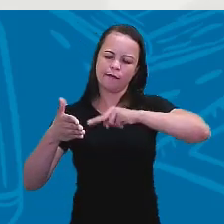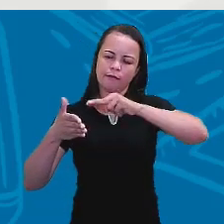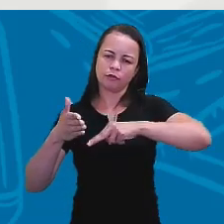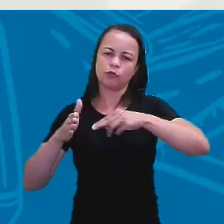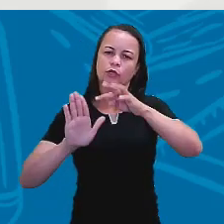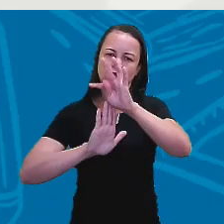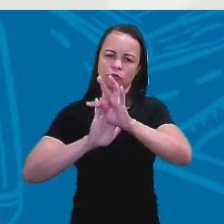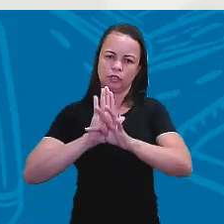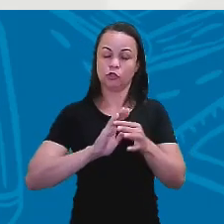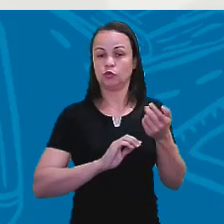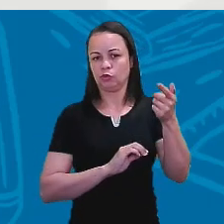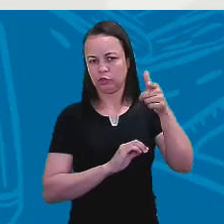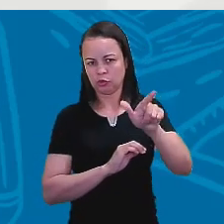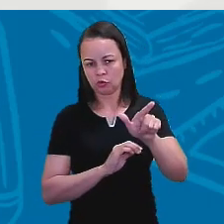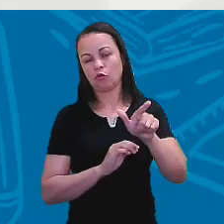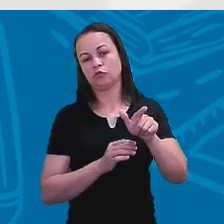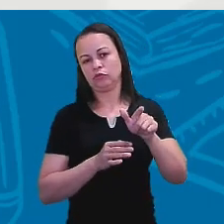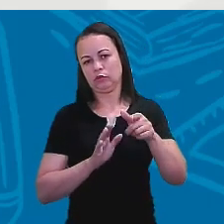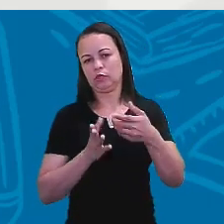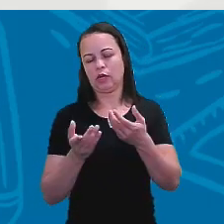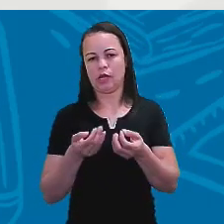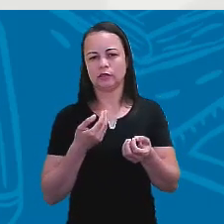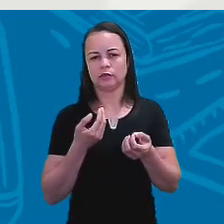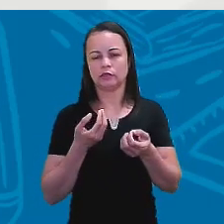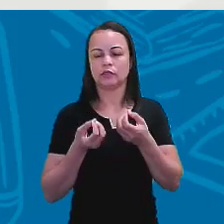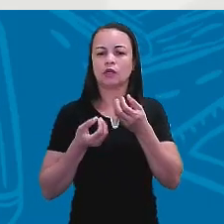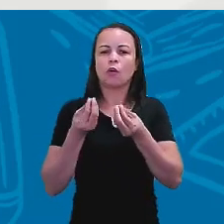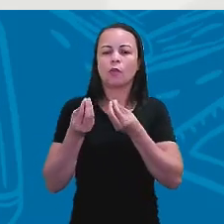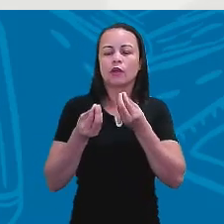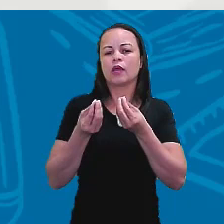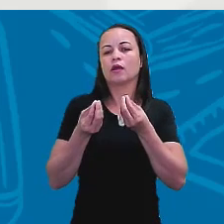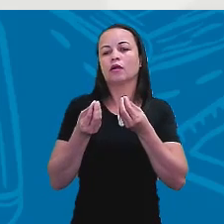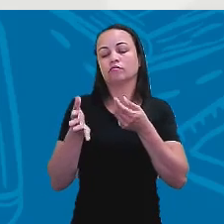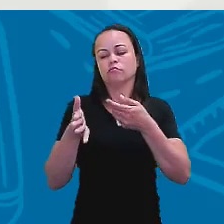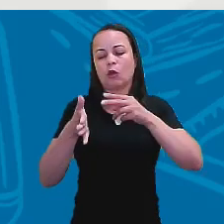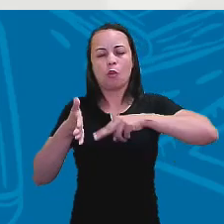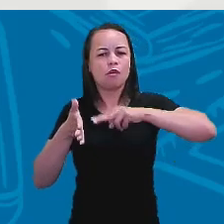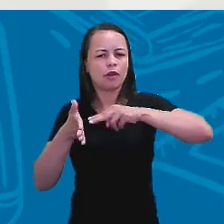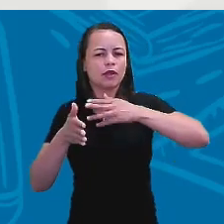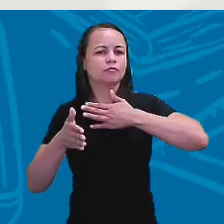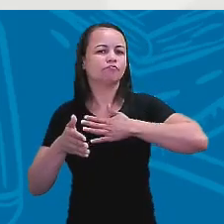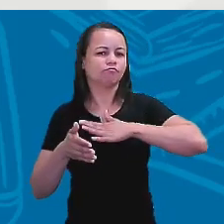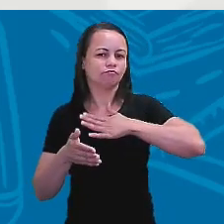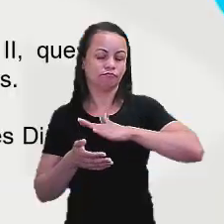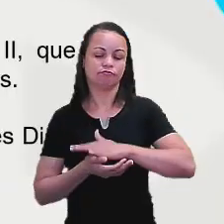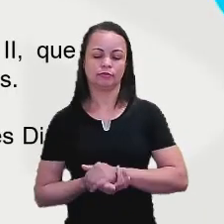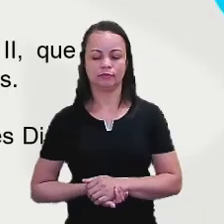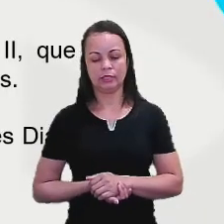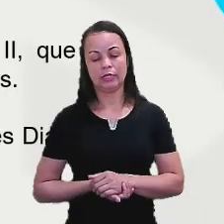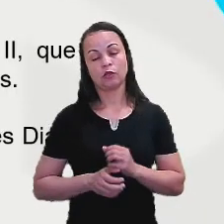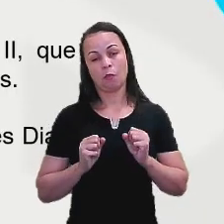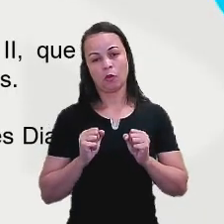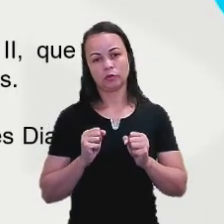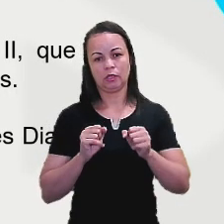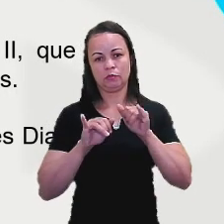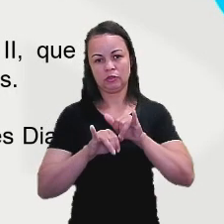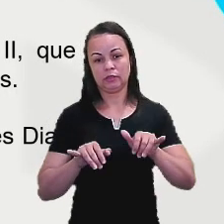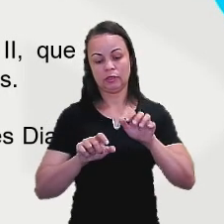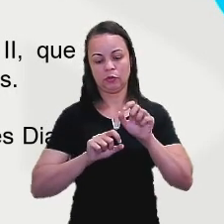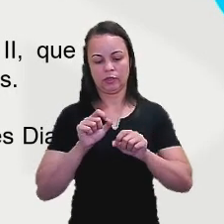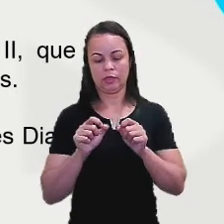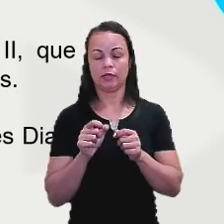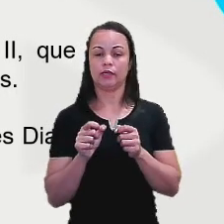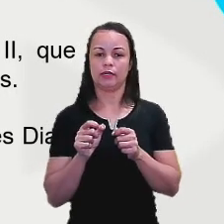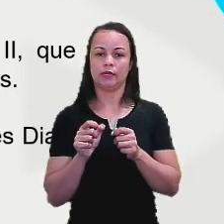reler novamente o enunciado, as opções, com calma. Então, pessoal, podemos dizer aqui que a resposta correta